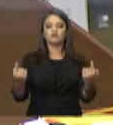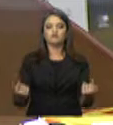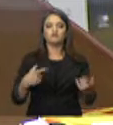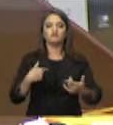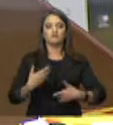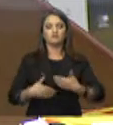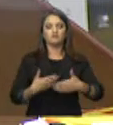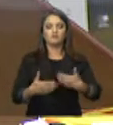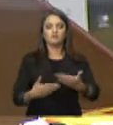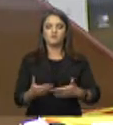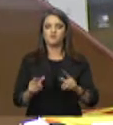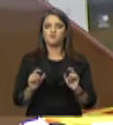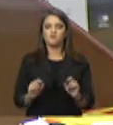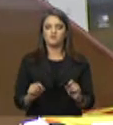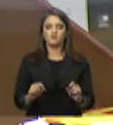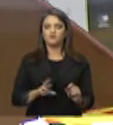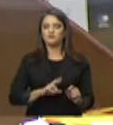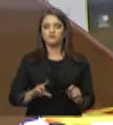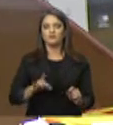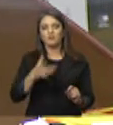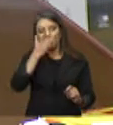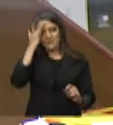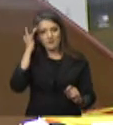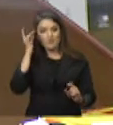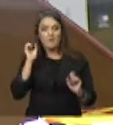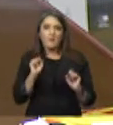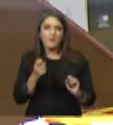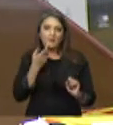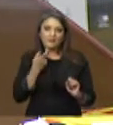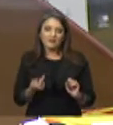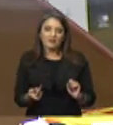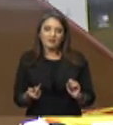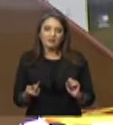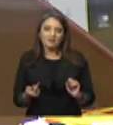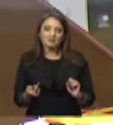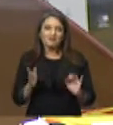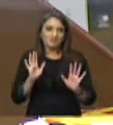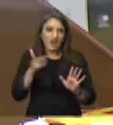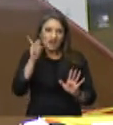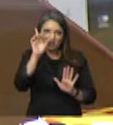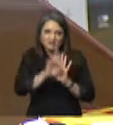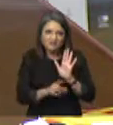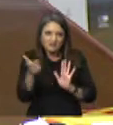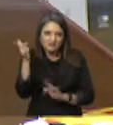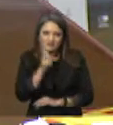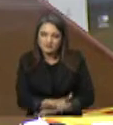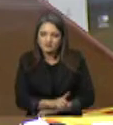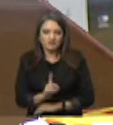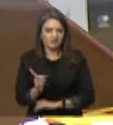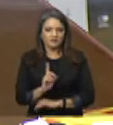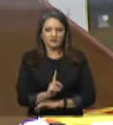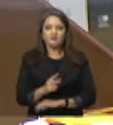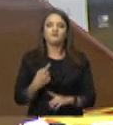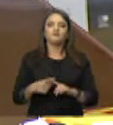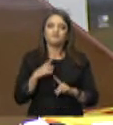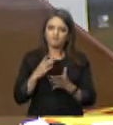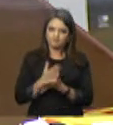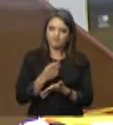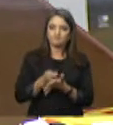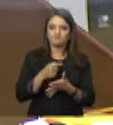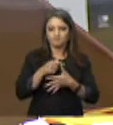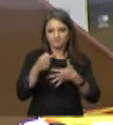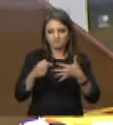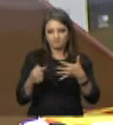no processo dessa natureza não são daqueles em que se possa falar serem adquiridos depois do cumprimento de certas exigências